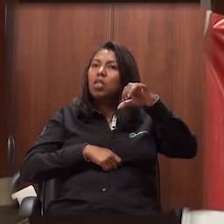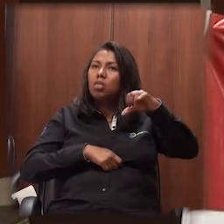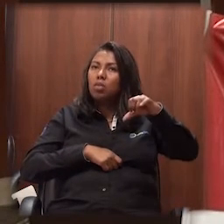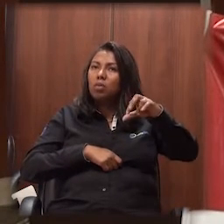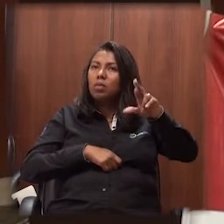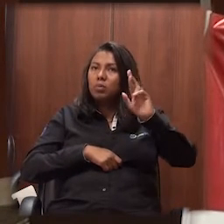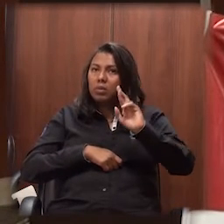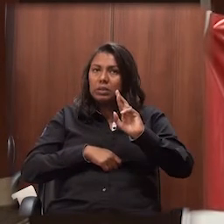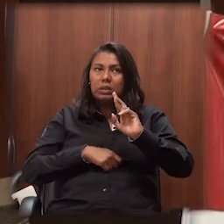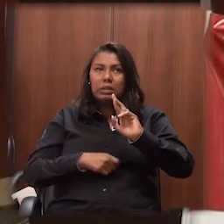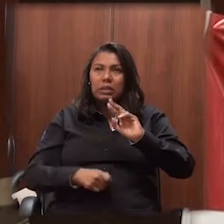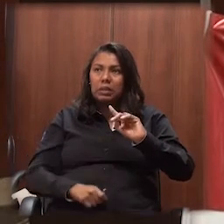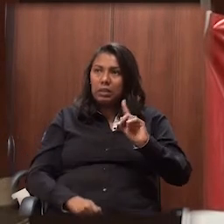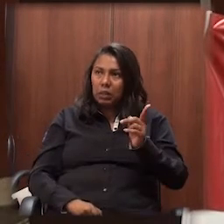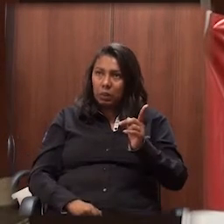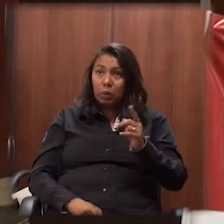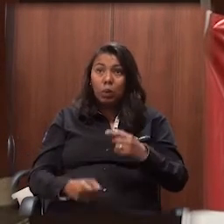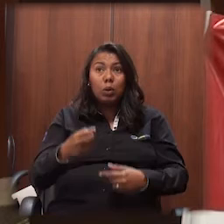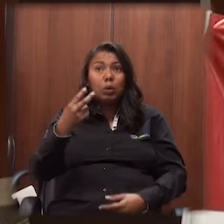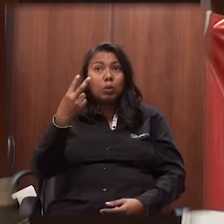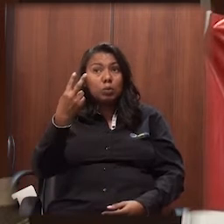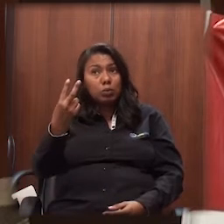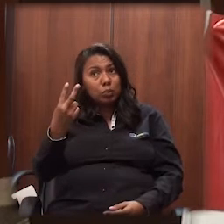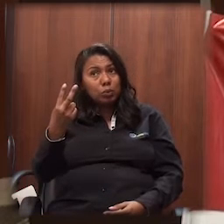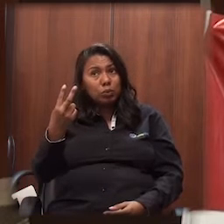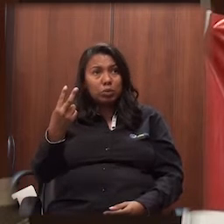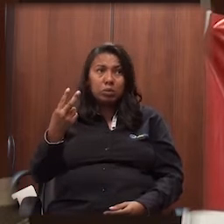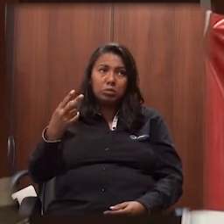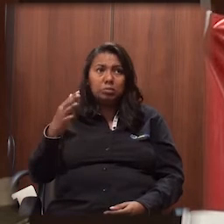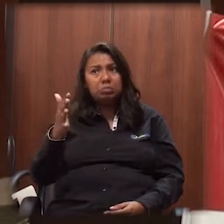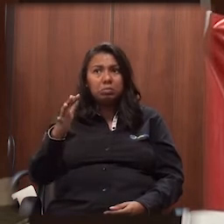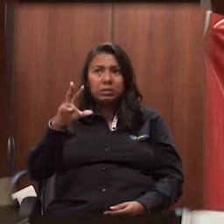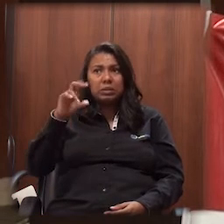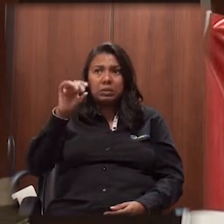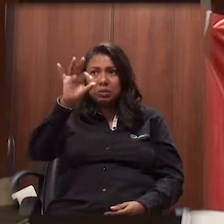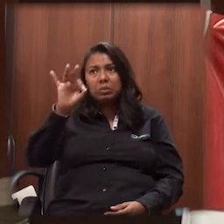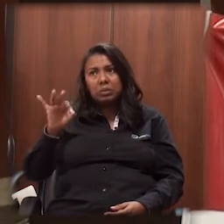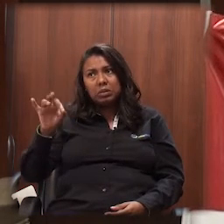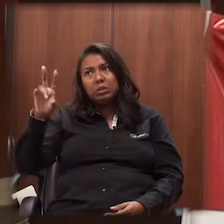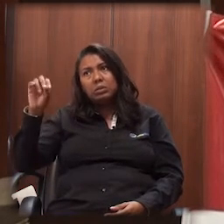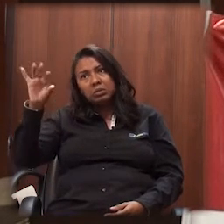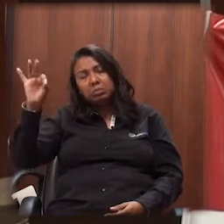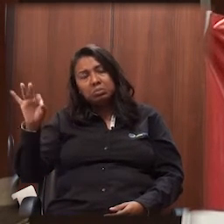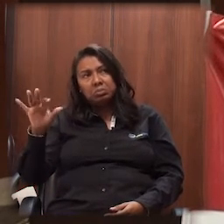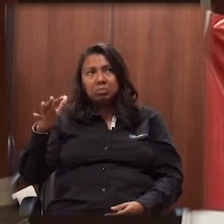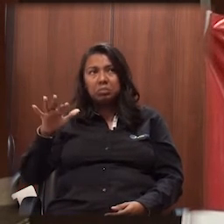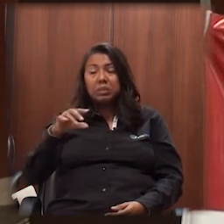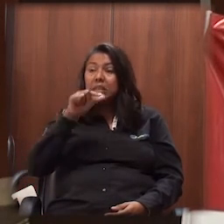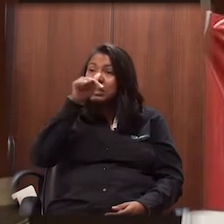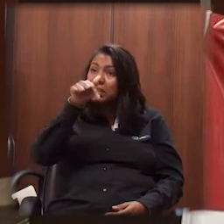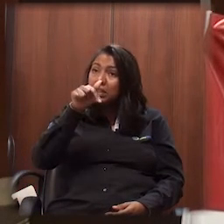respostas não, 2 respostas de empate sim e não, 50%, 50%, e